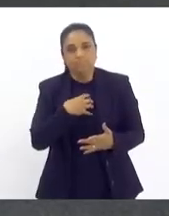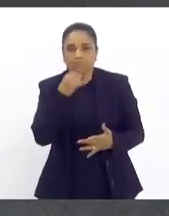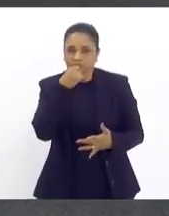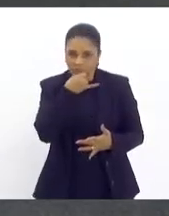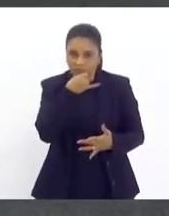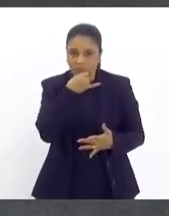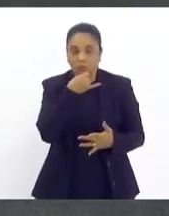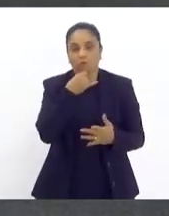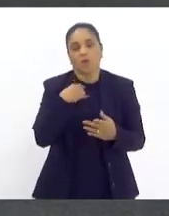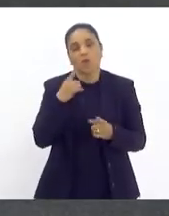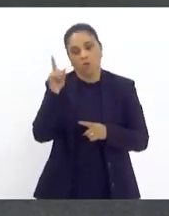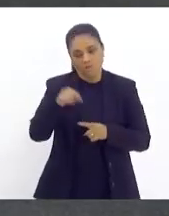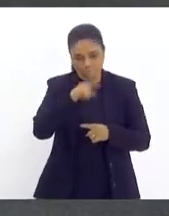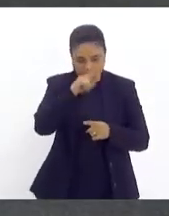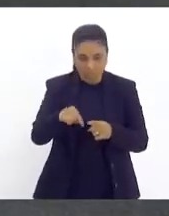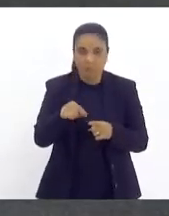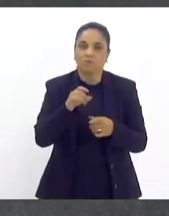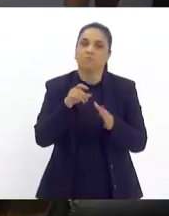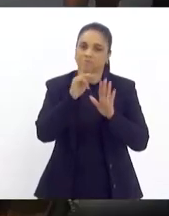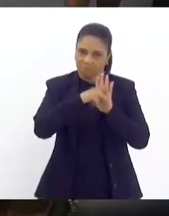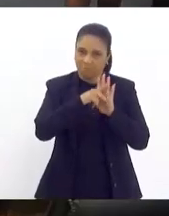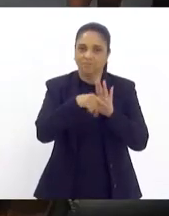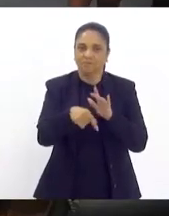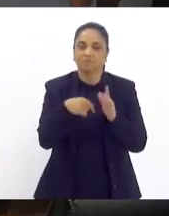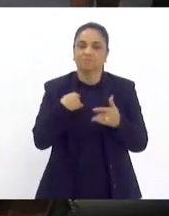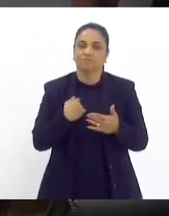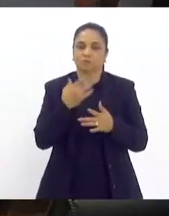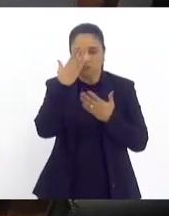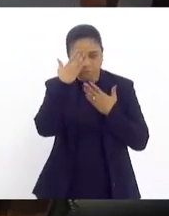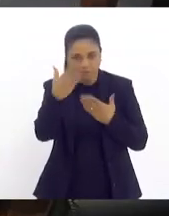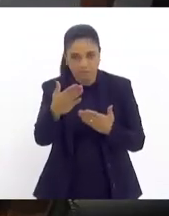trabalhando para derrubar o veto Muito obrigado